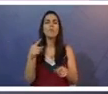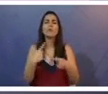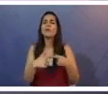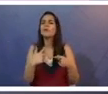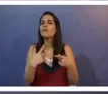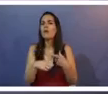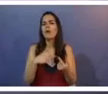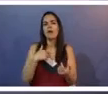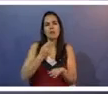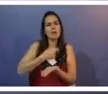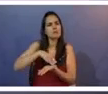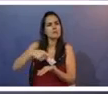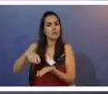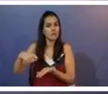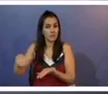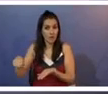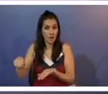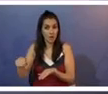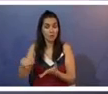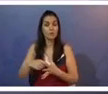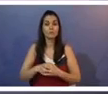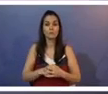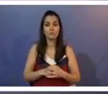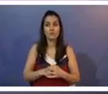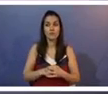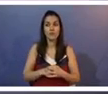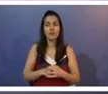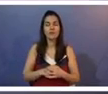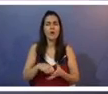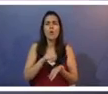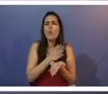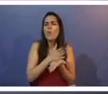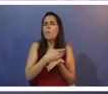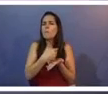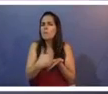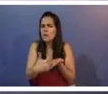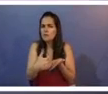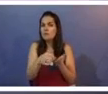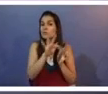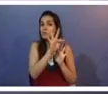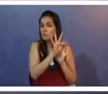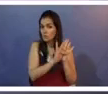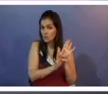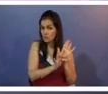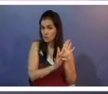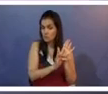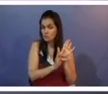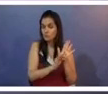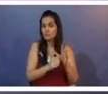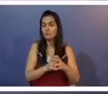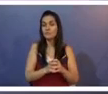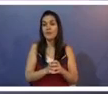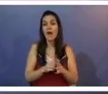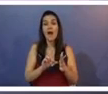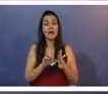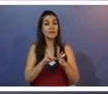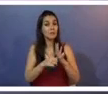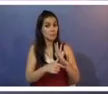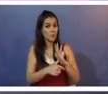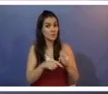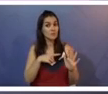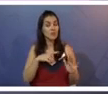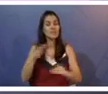motivos para escrever sobre ele e a ideia central do texto, apenas. Logo após, vem